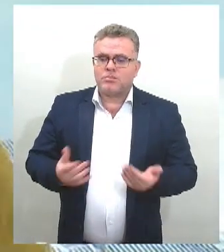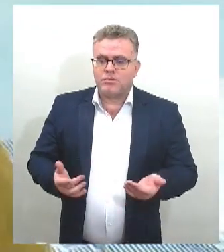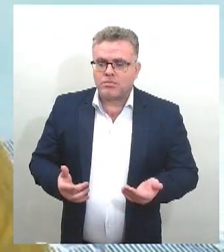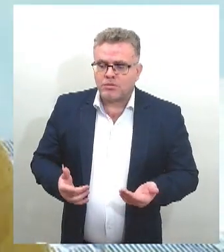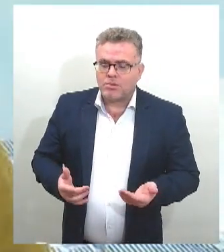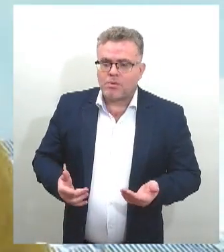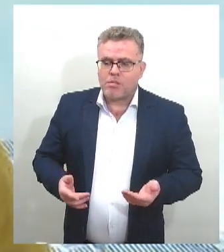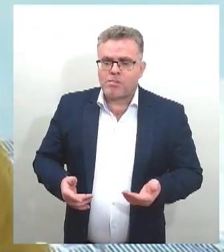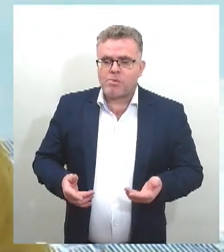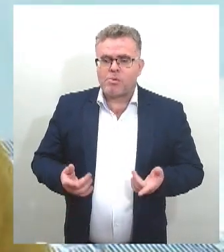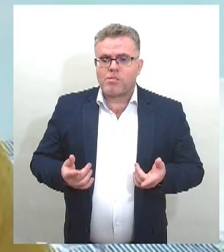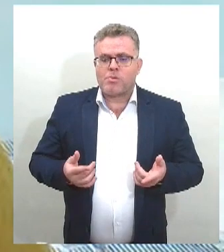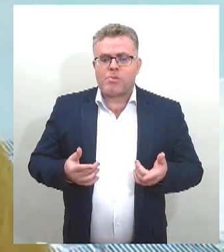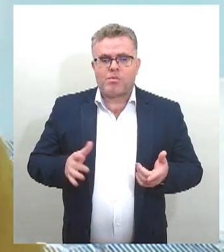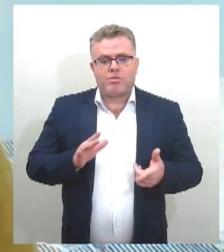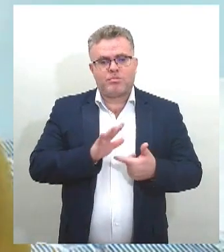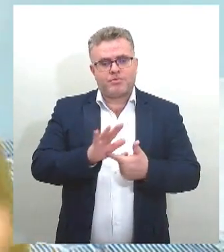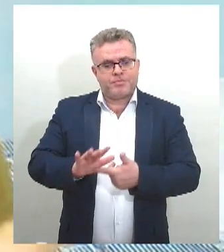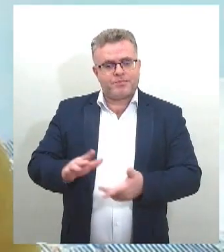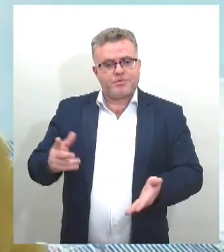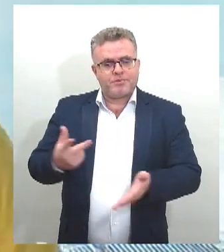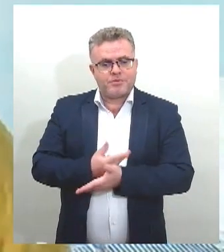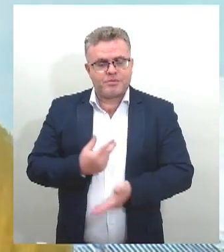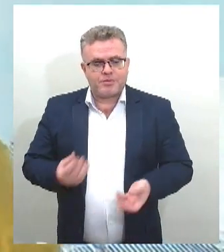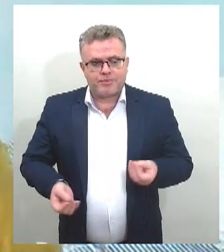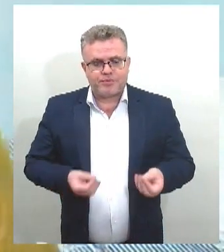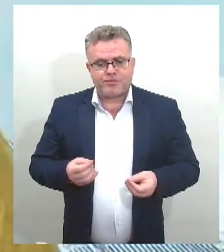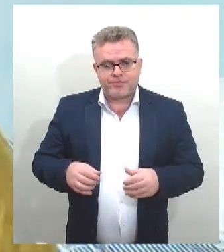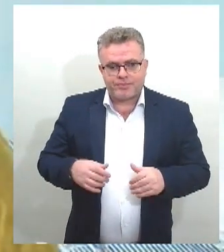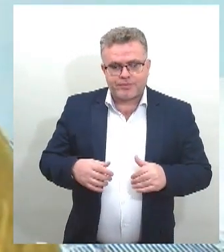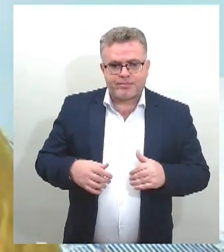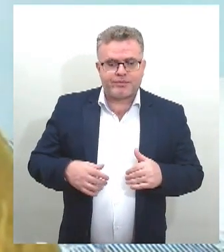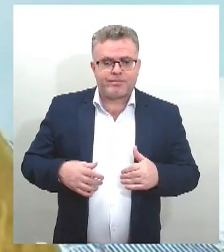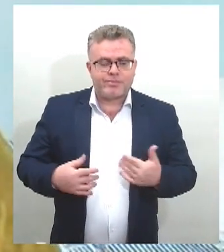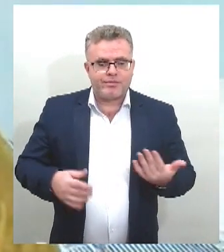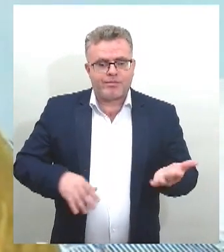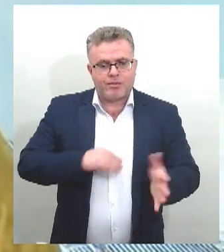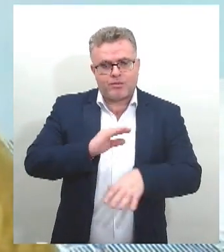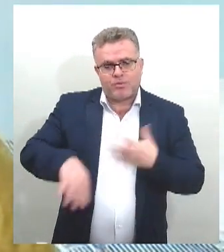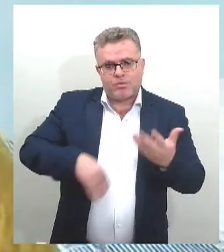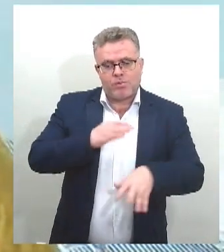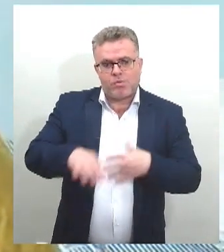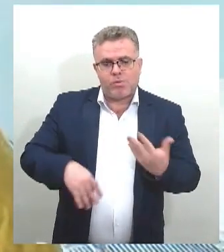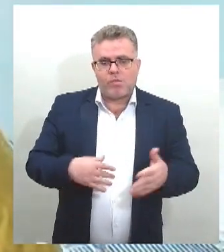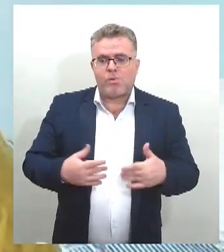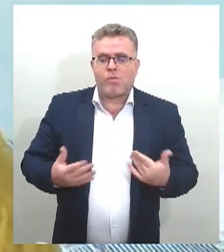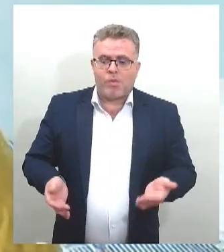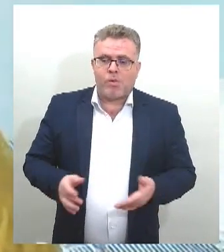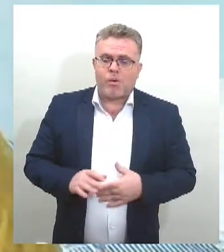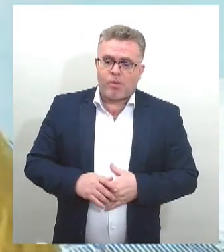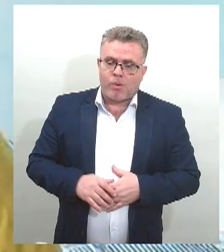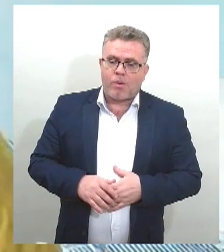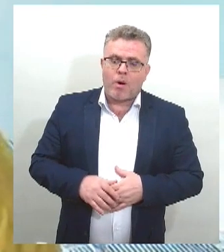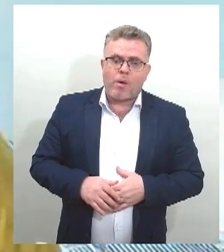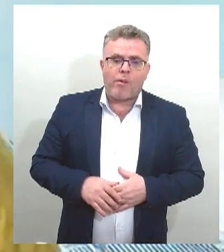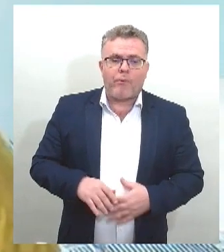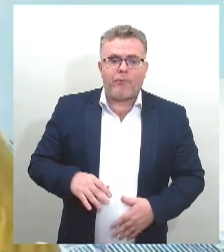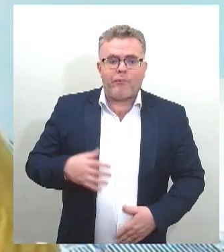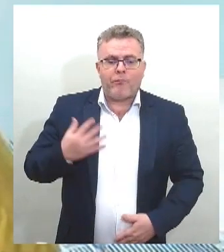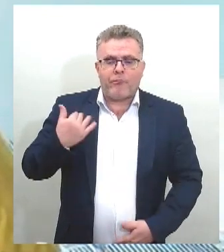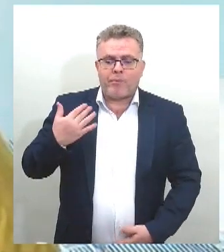um enorme, como é que eu posso dizer, uma enorme bagunça, né, nos anos iniciais da República aqui em